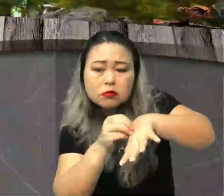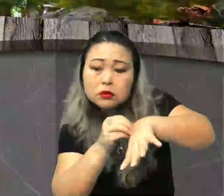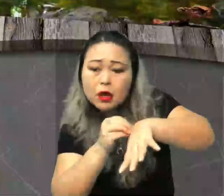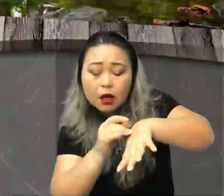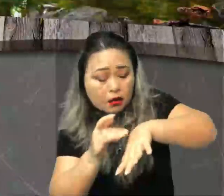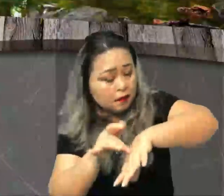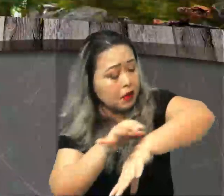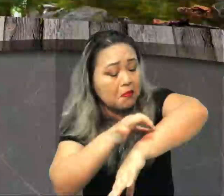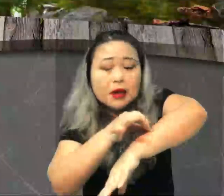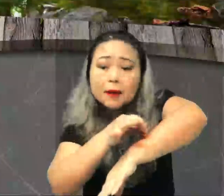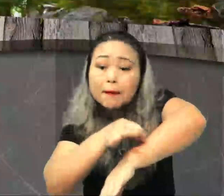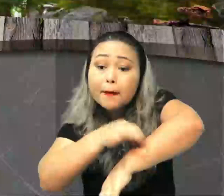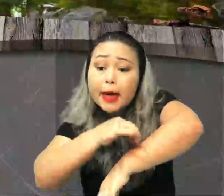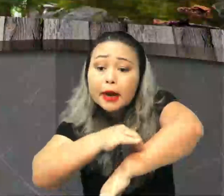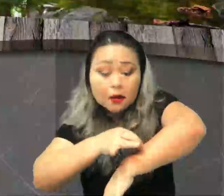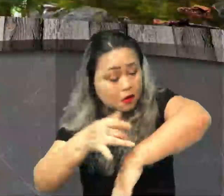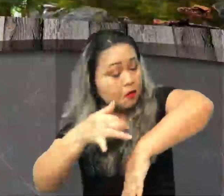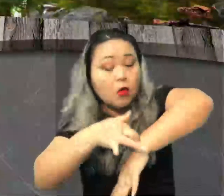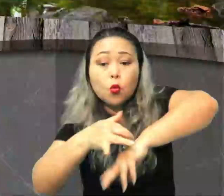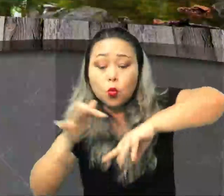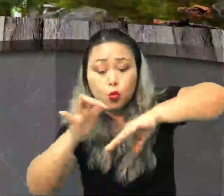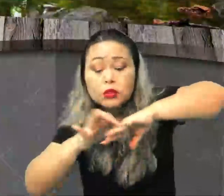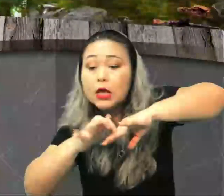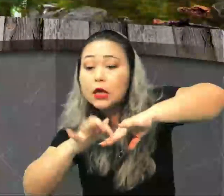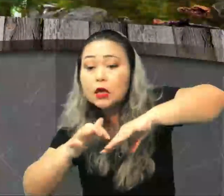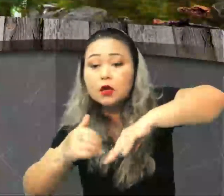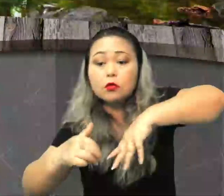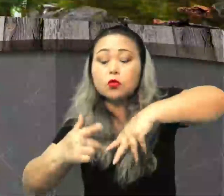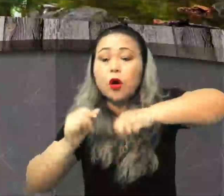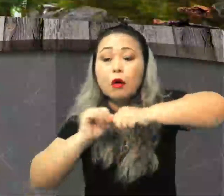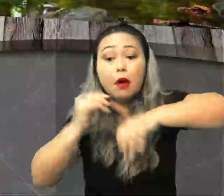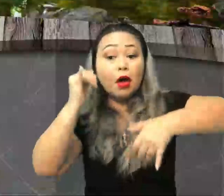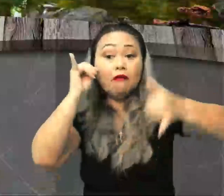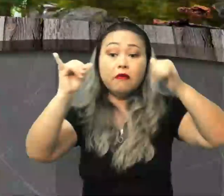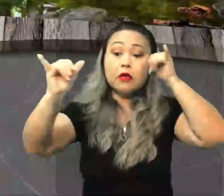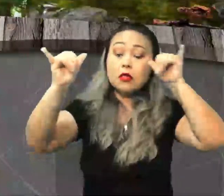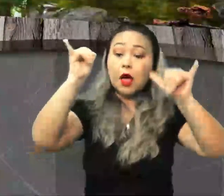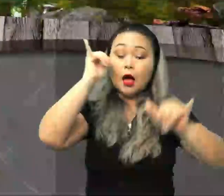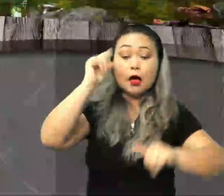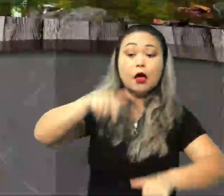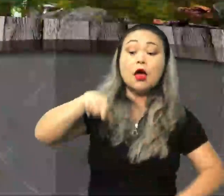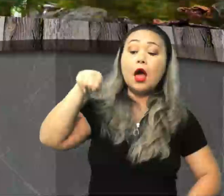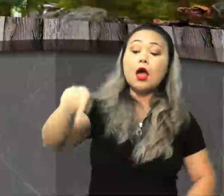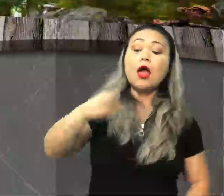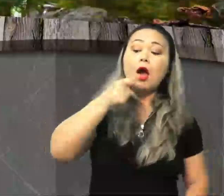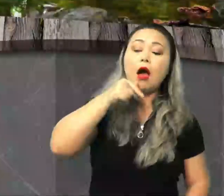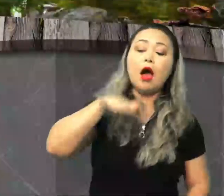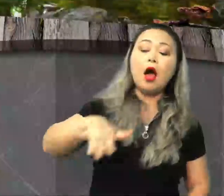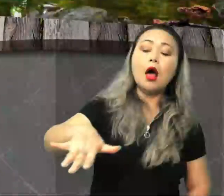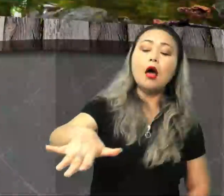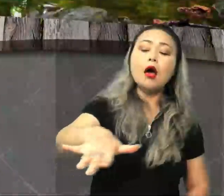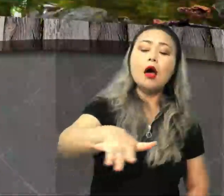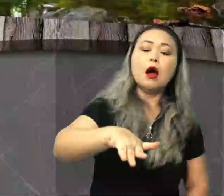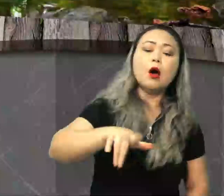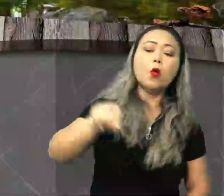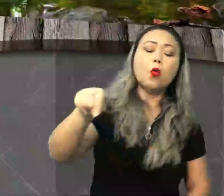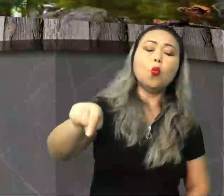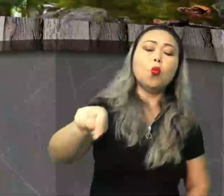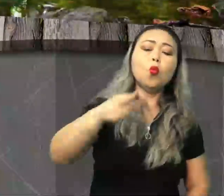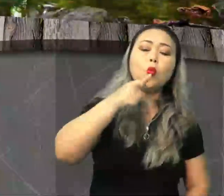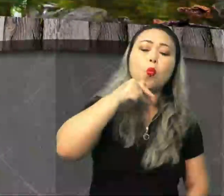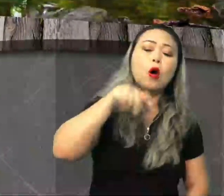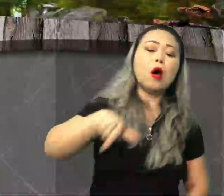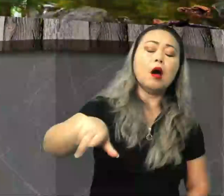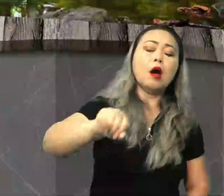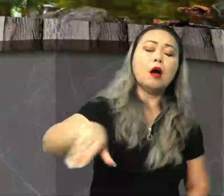algum ferimento na pele, na perna, no dedo, é bom evitar. Se você sabe que naquele ambiente ali, naquele corpo hídrico, você